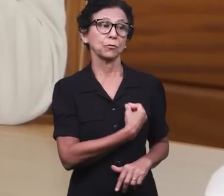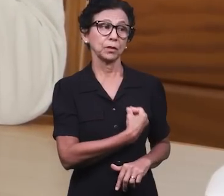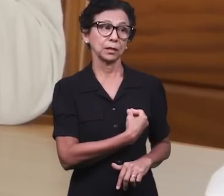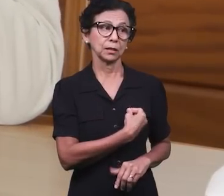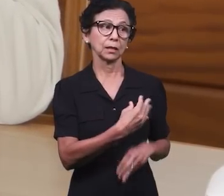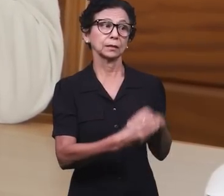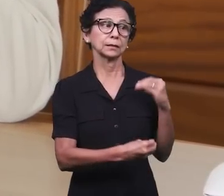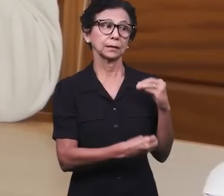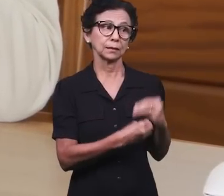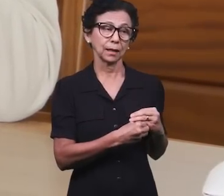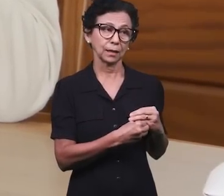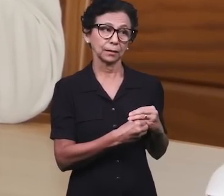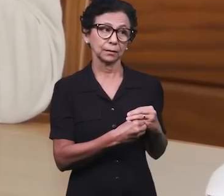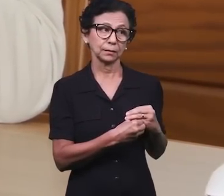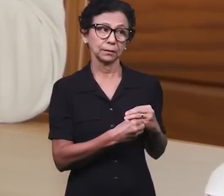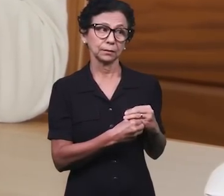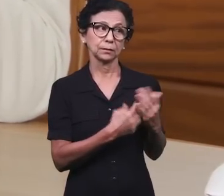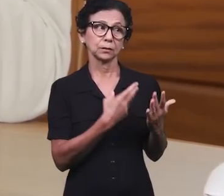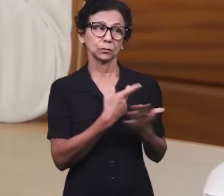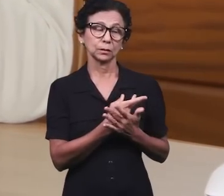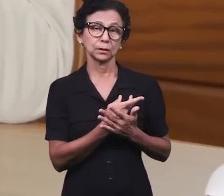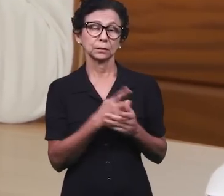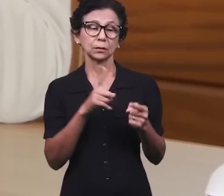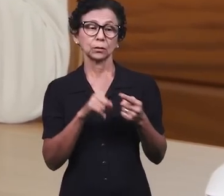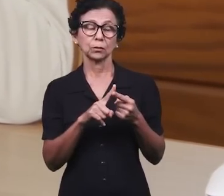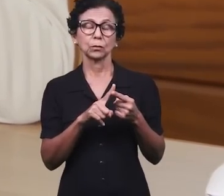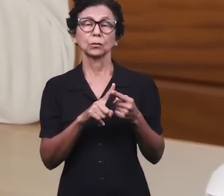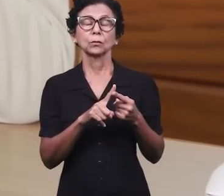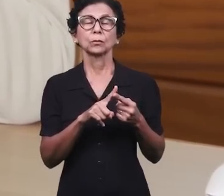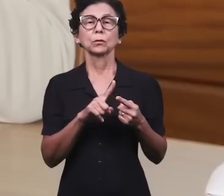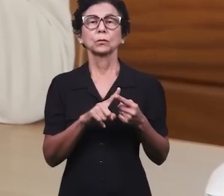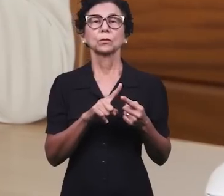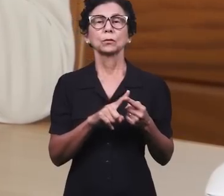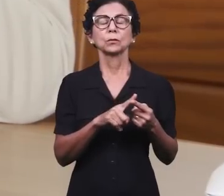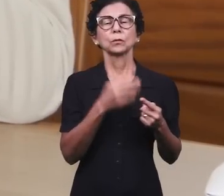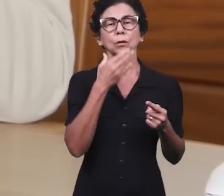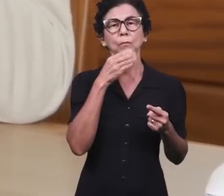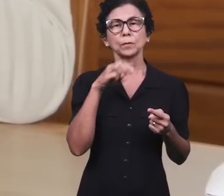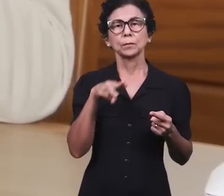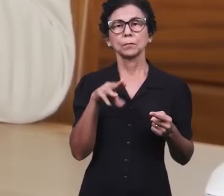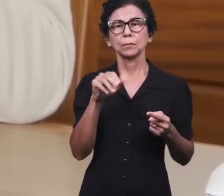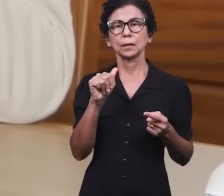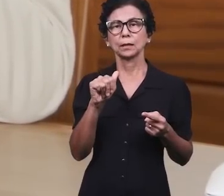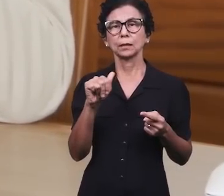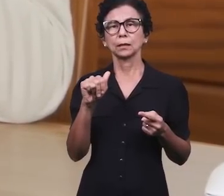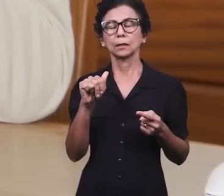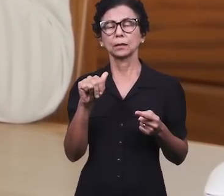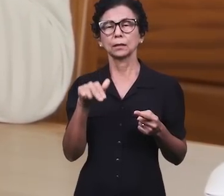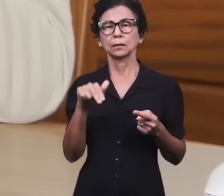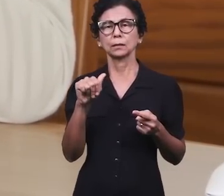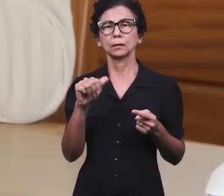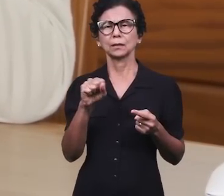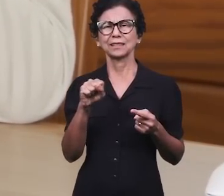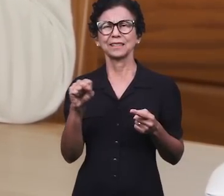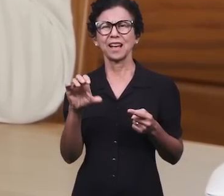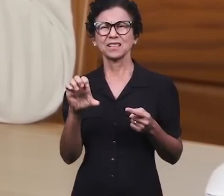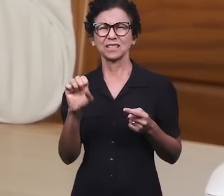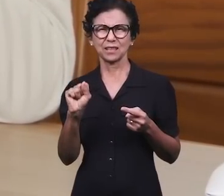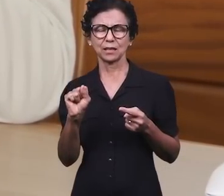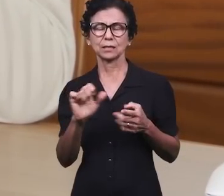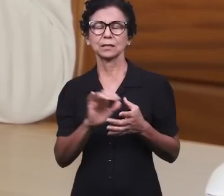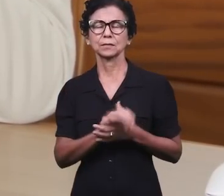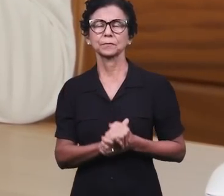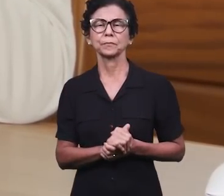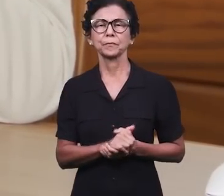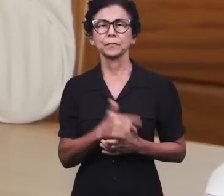pior rei de Israel, que é o Manassés. Olha só o que o texto bíblico diz aqui sobre Manassés. 2 Crônicas 33, a partir